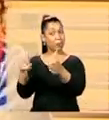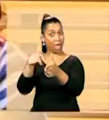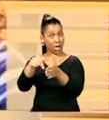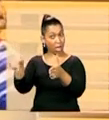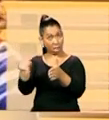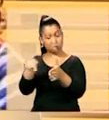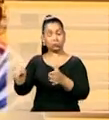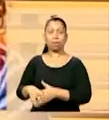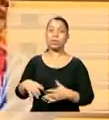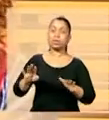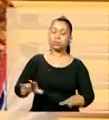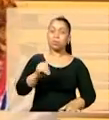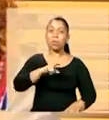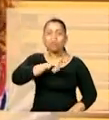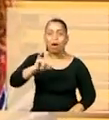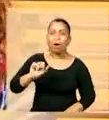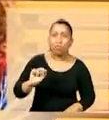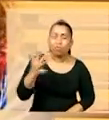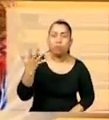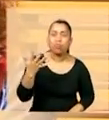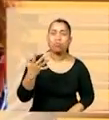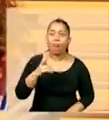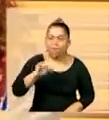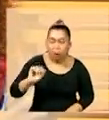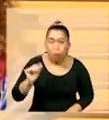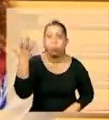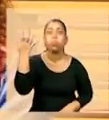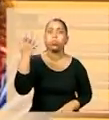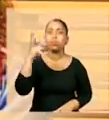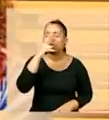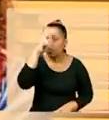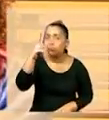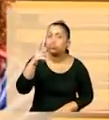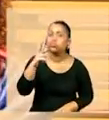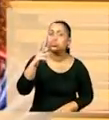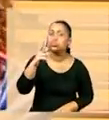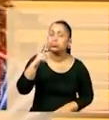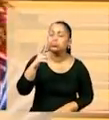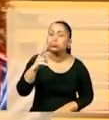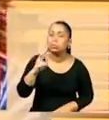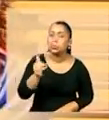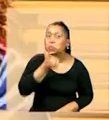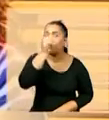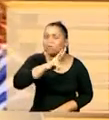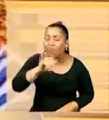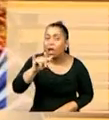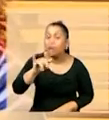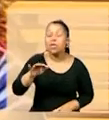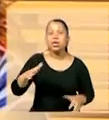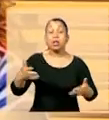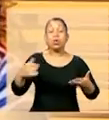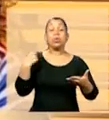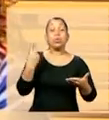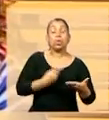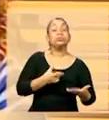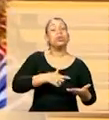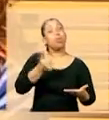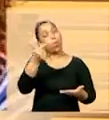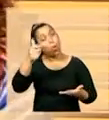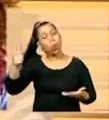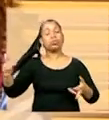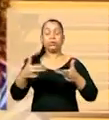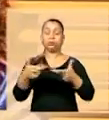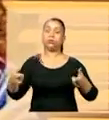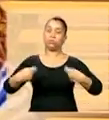casos de risco iminente, por exemplo, o trabalhador está exposto a um risco muito grave. Nesses casos, nós temos